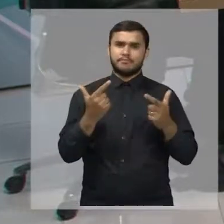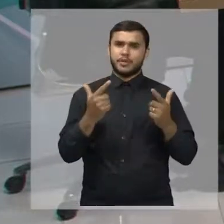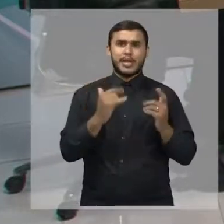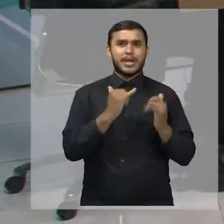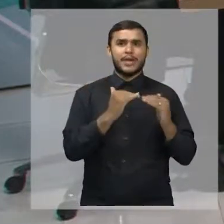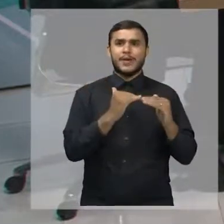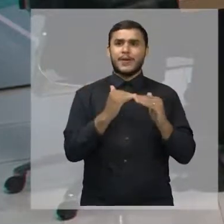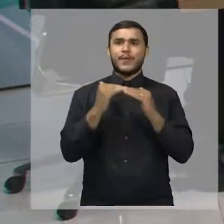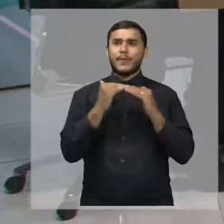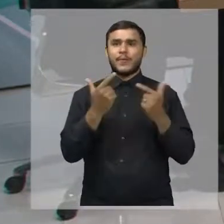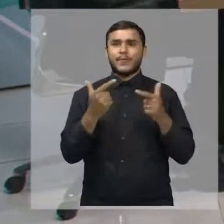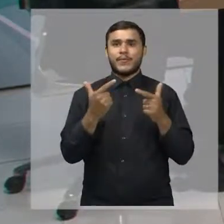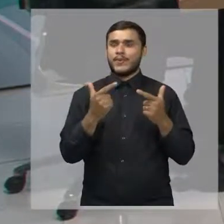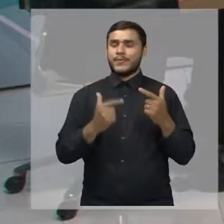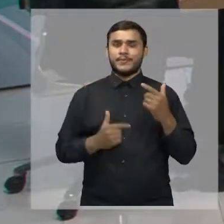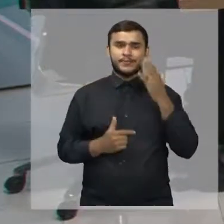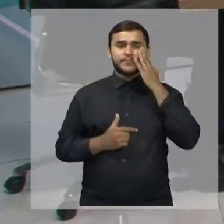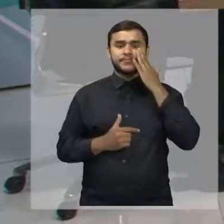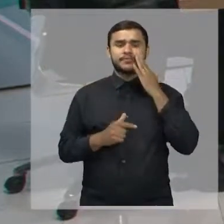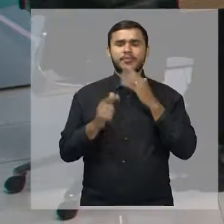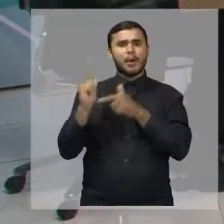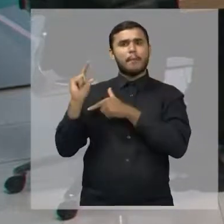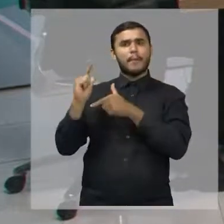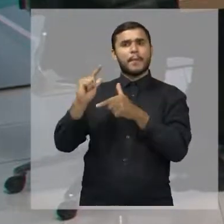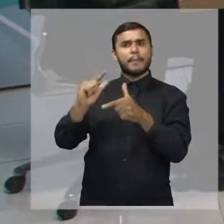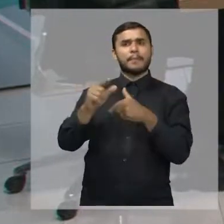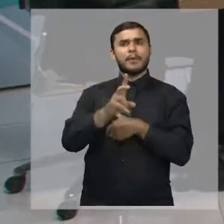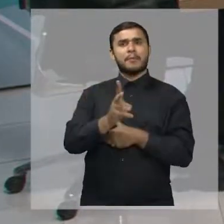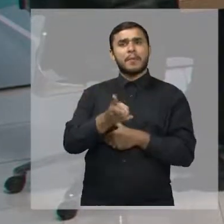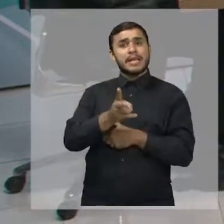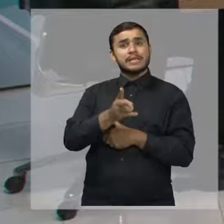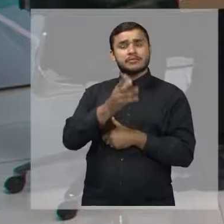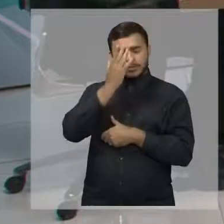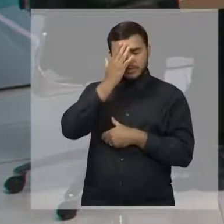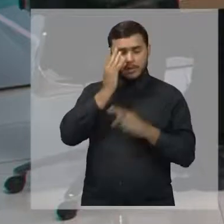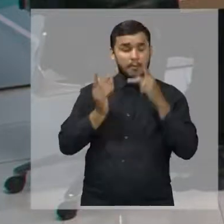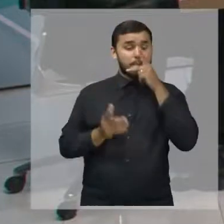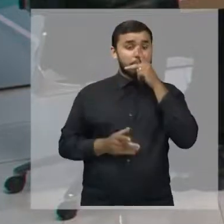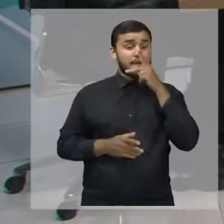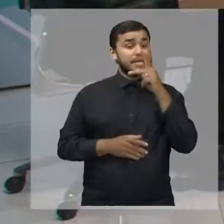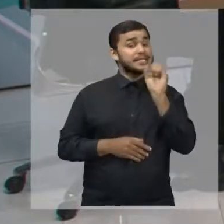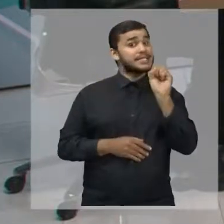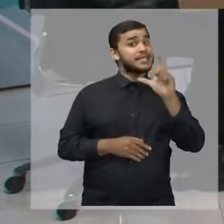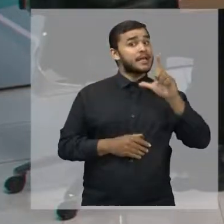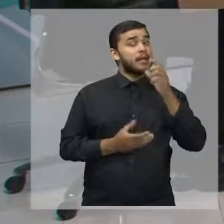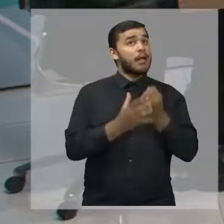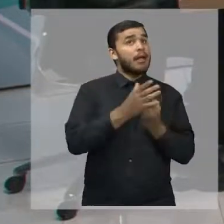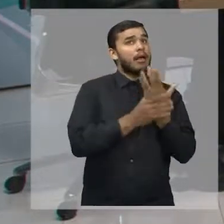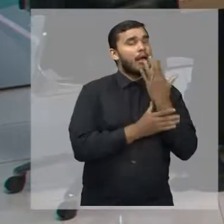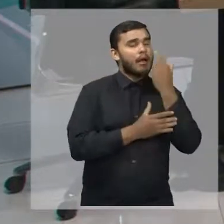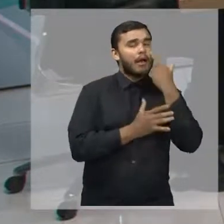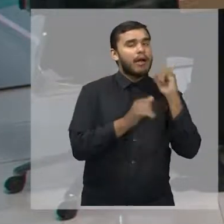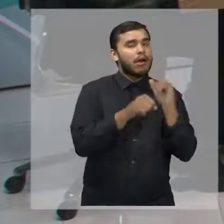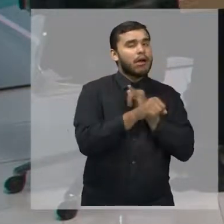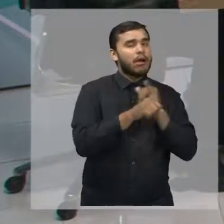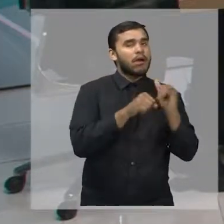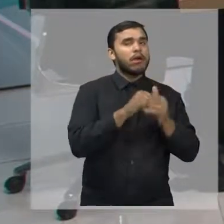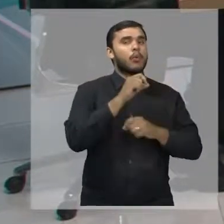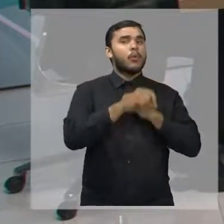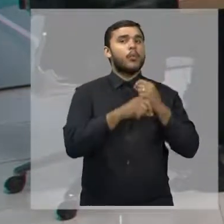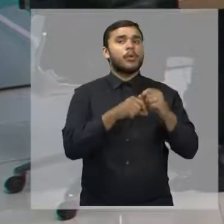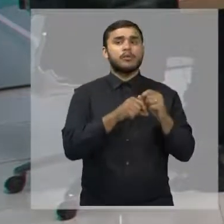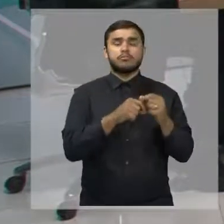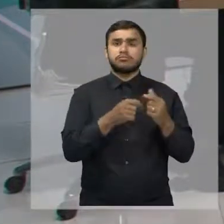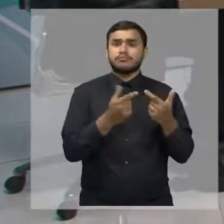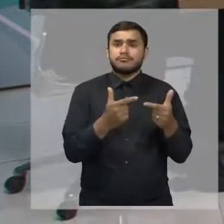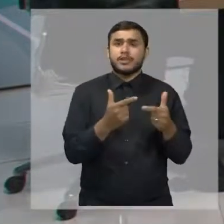categoria desses outros partidos que têm uma certa tradição e têm uma certa coesão partidária, ainda que seja muito menos do que a gente esperava,